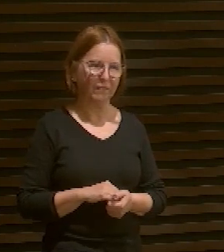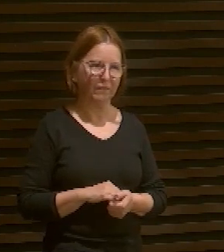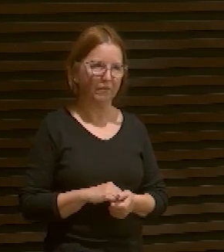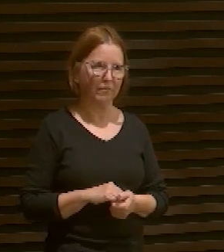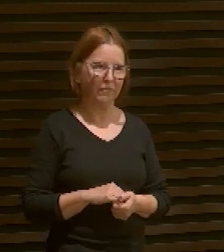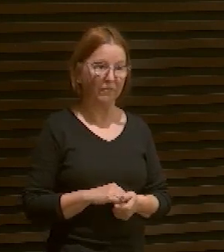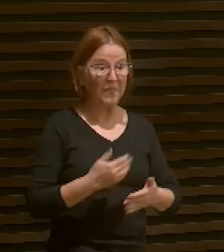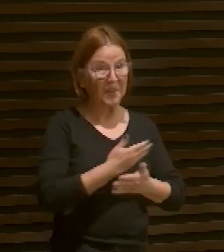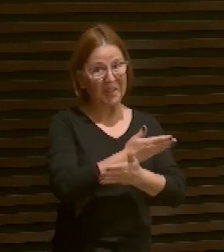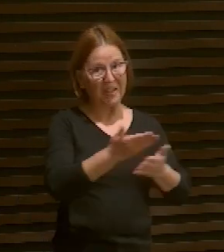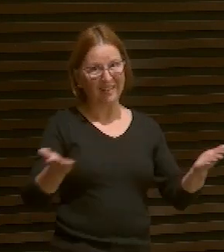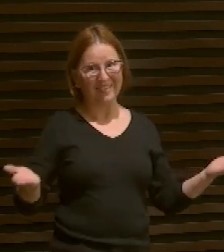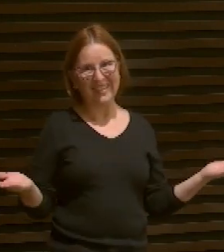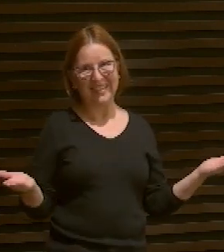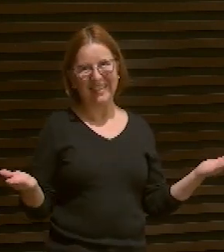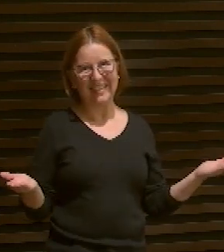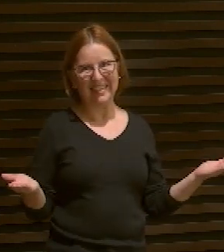E a vós outros,